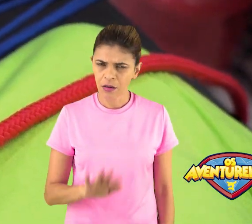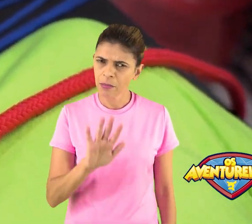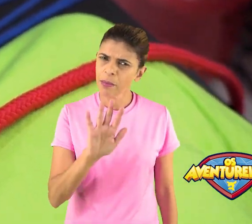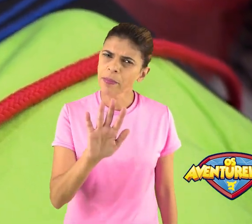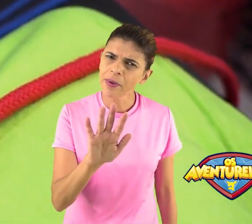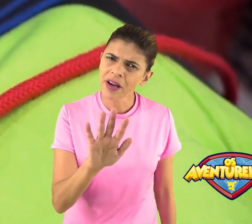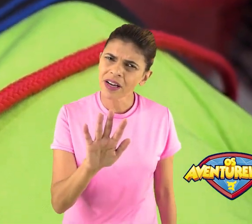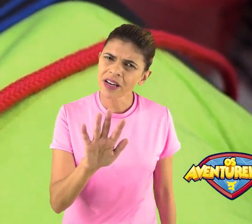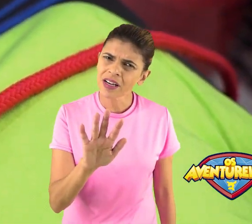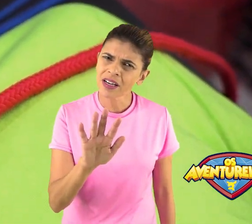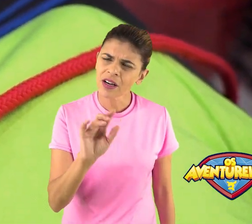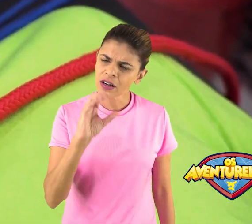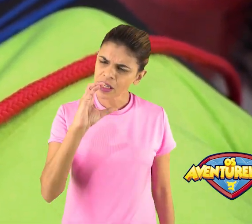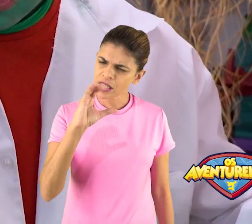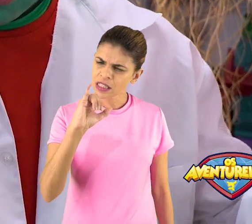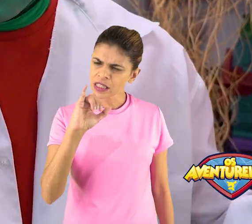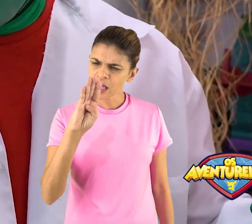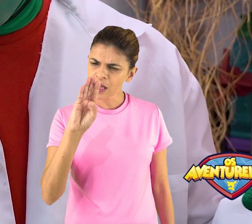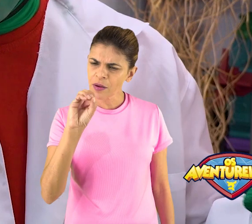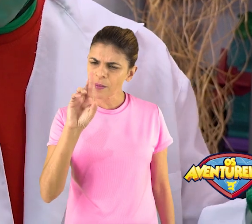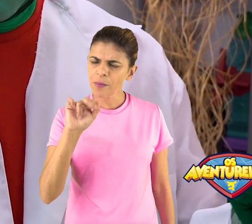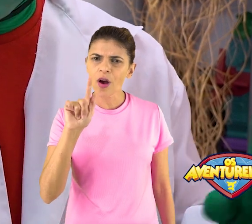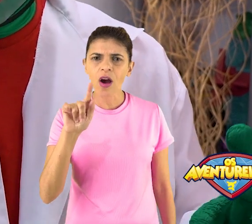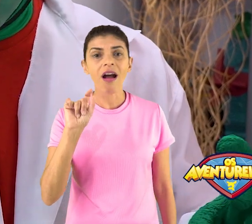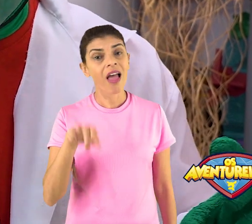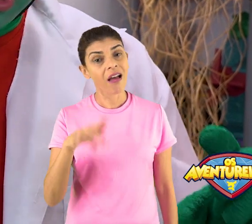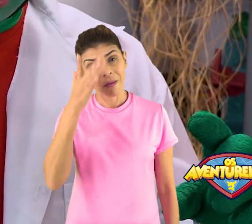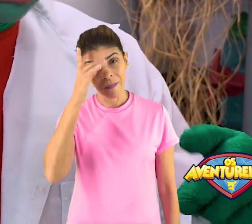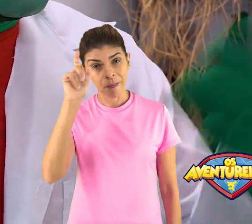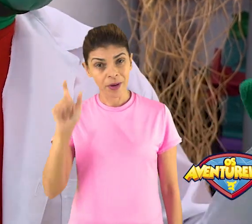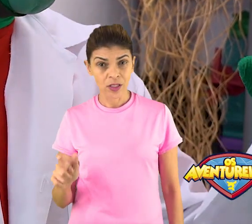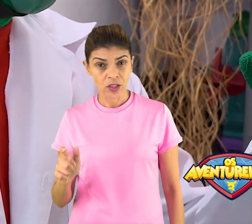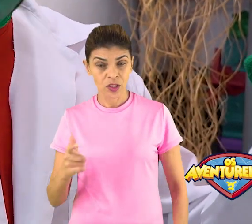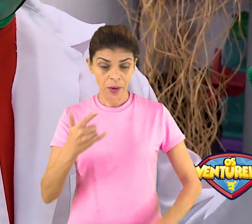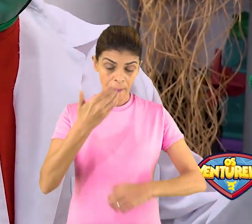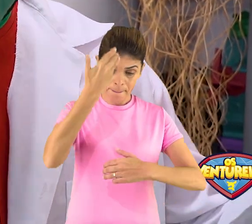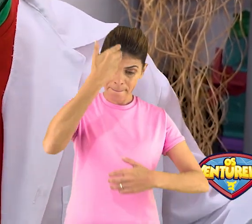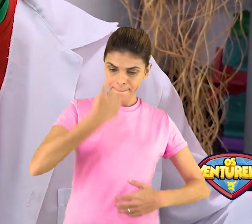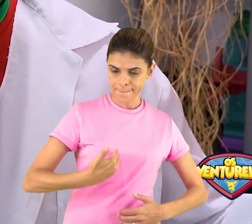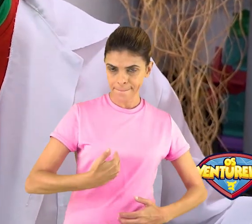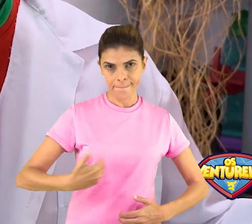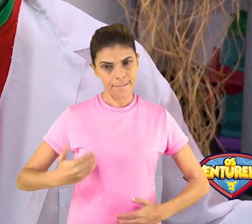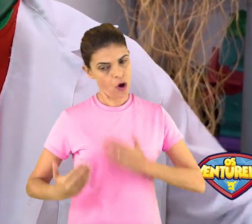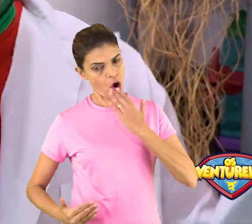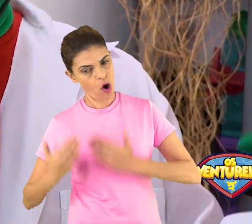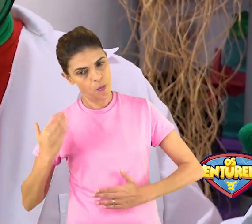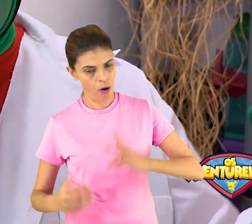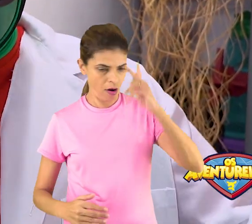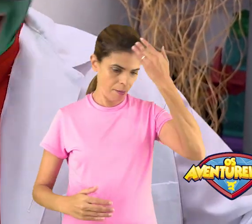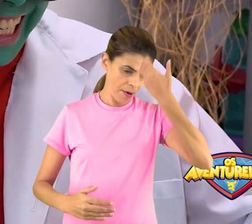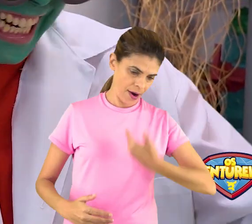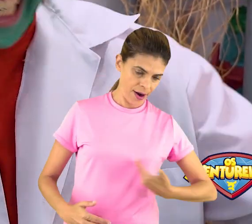Peraí, mas o que é um ciborgue? Ciborgue é uma pessoa metade robô, metade humano!